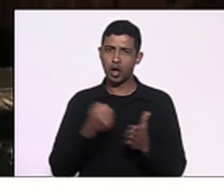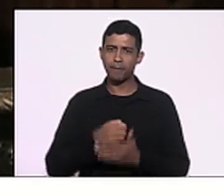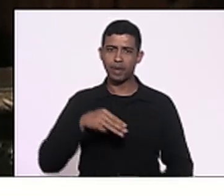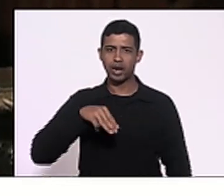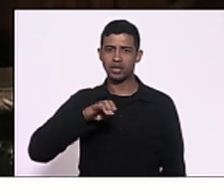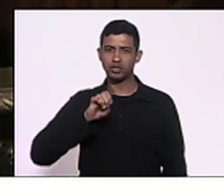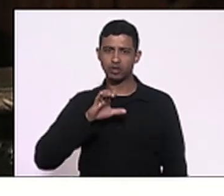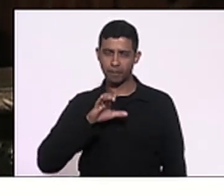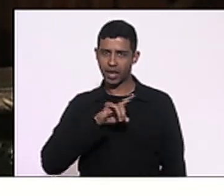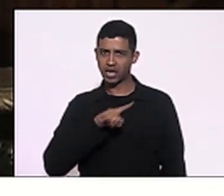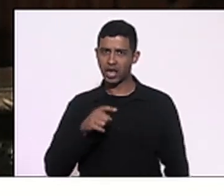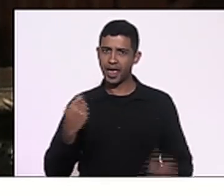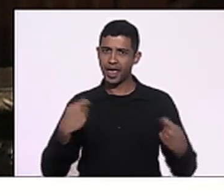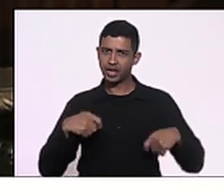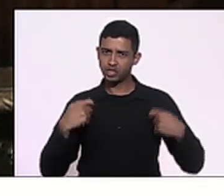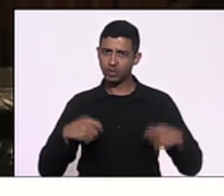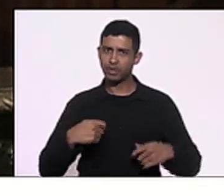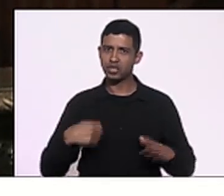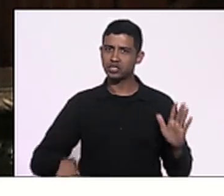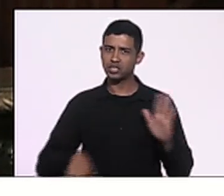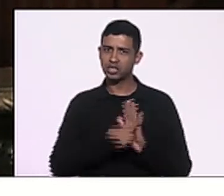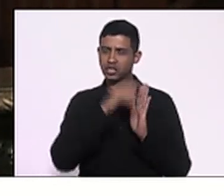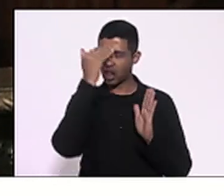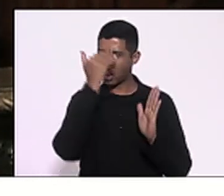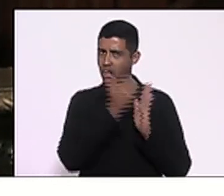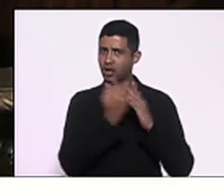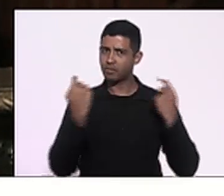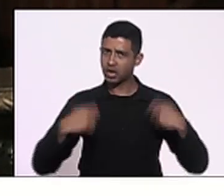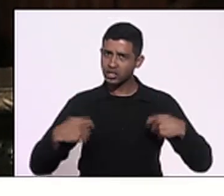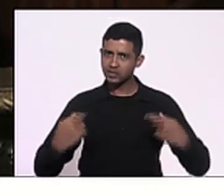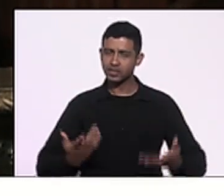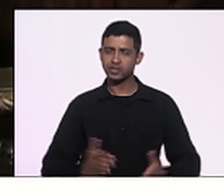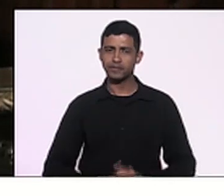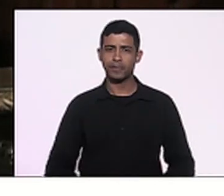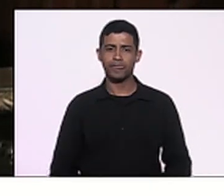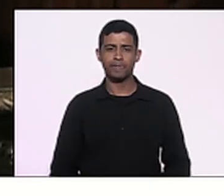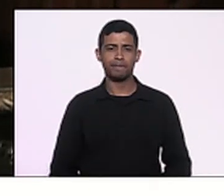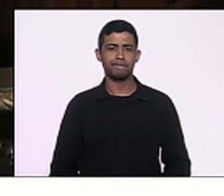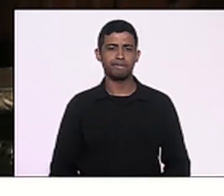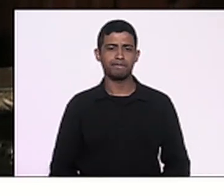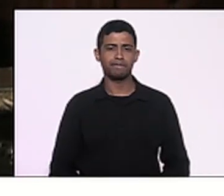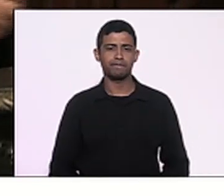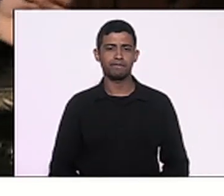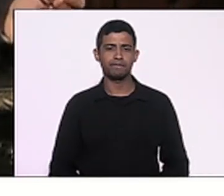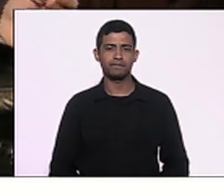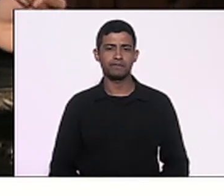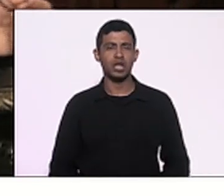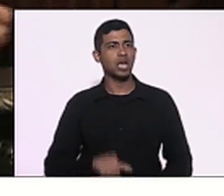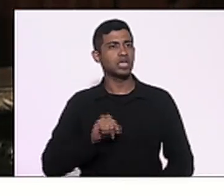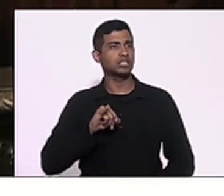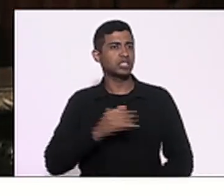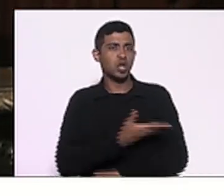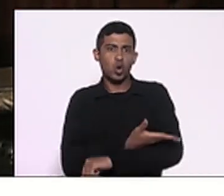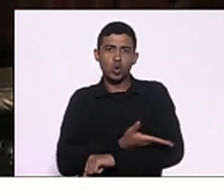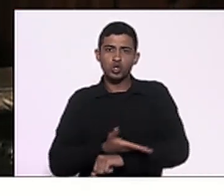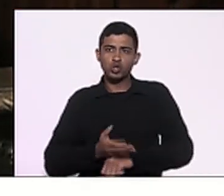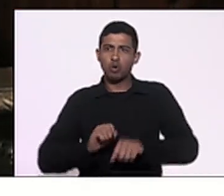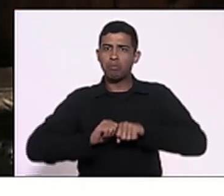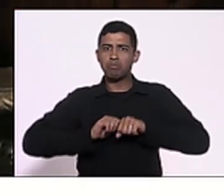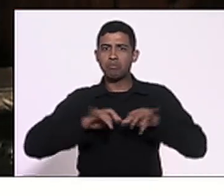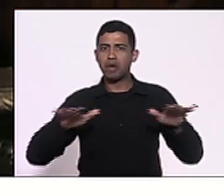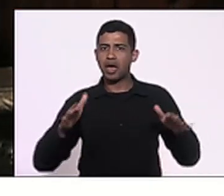Estudantes, professores, servidores técnico-administrativos não permitiram que ele adentrasse o gabinete da